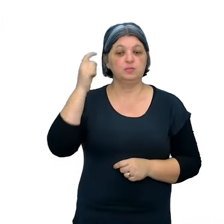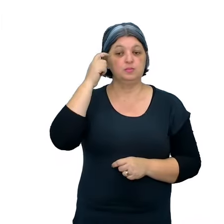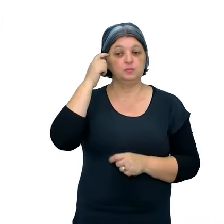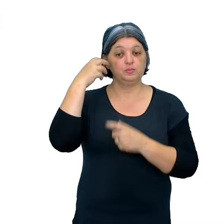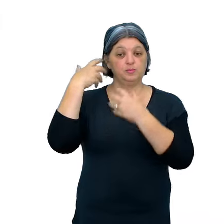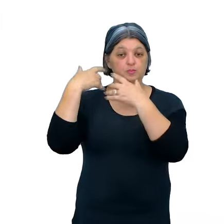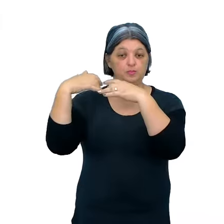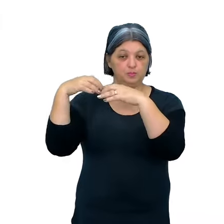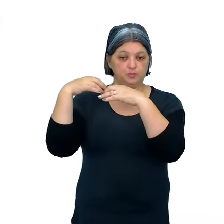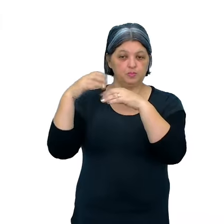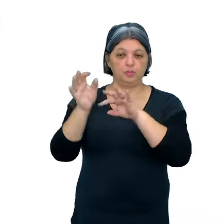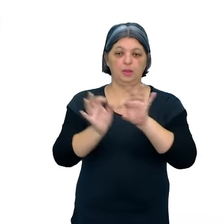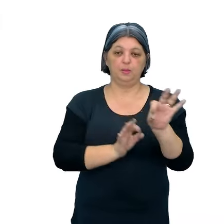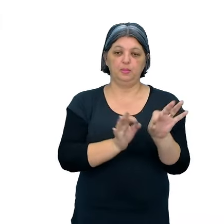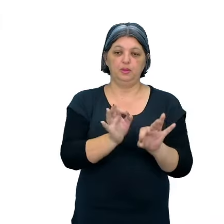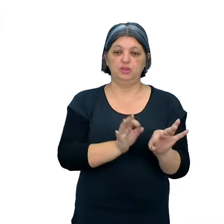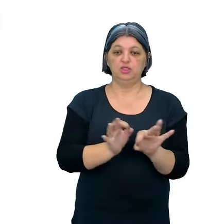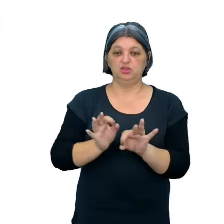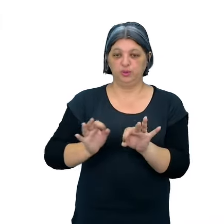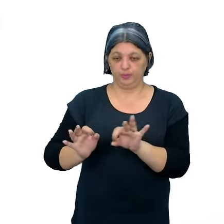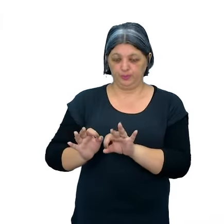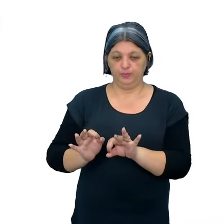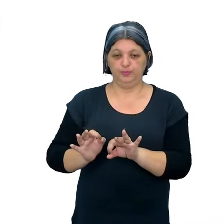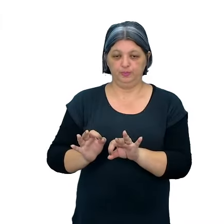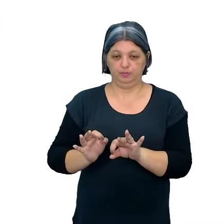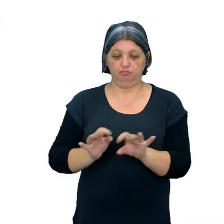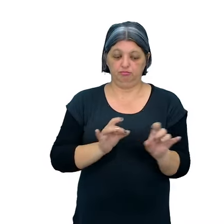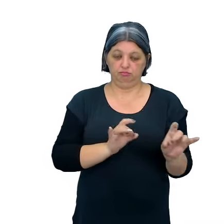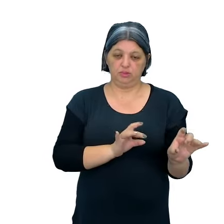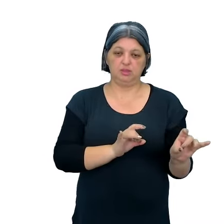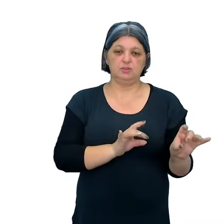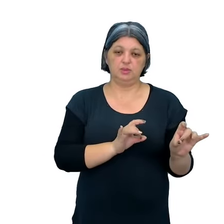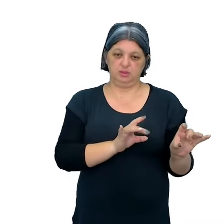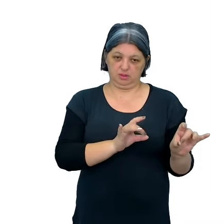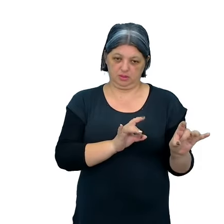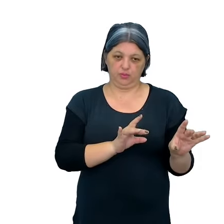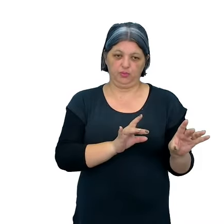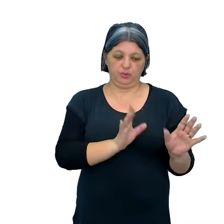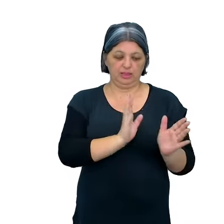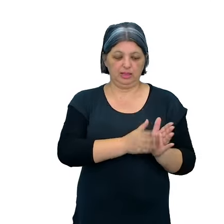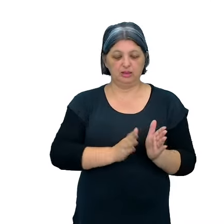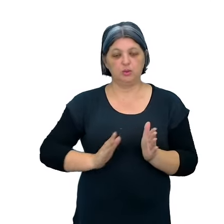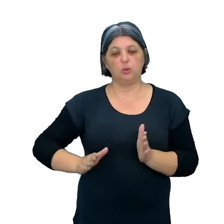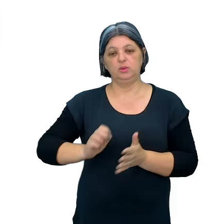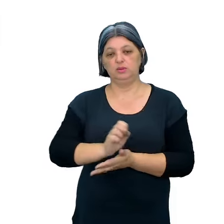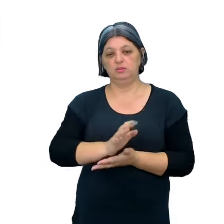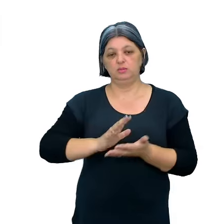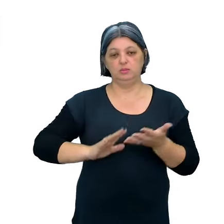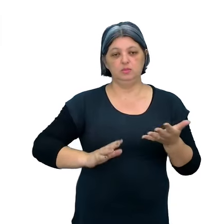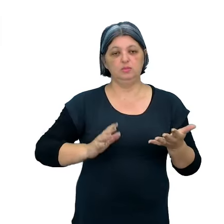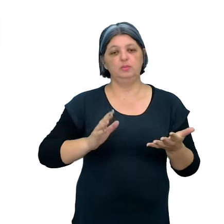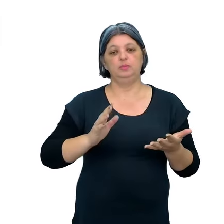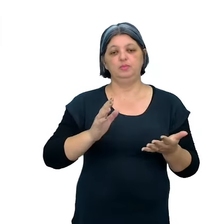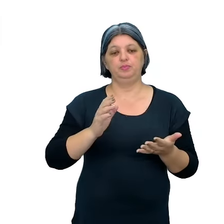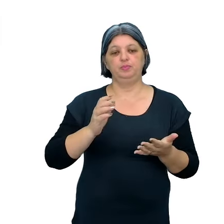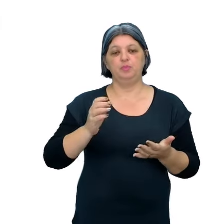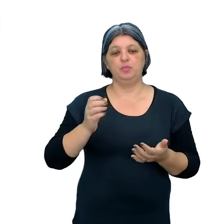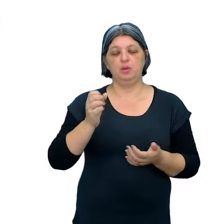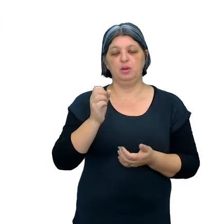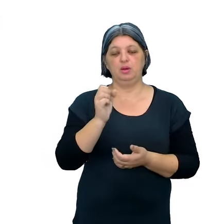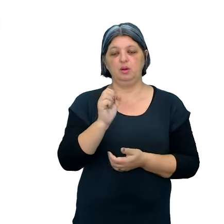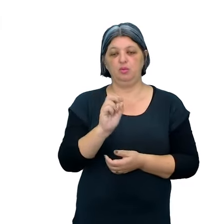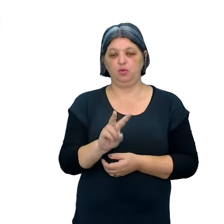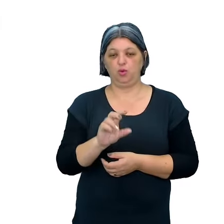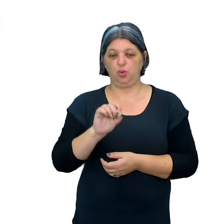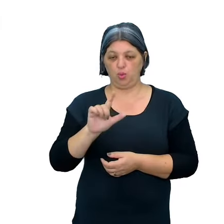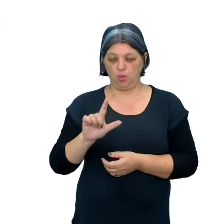refletir e planejar sobre esses gêneros específicos da sequência de atividades deste volume 1, da parte 2,